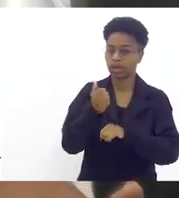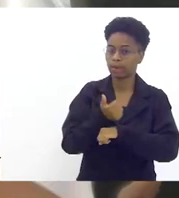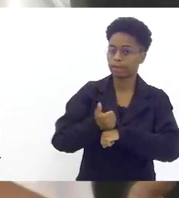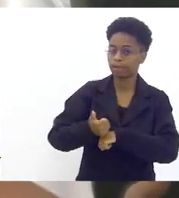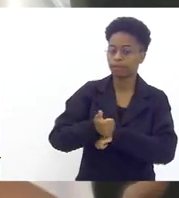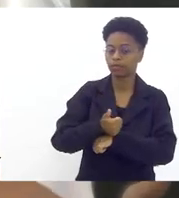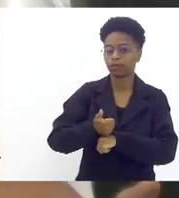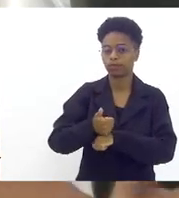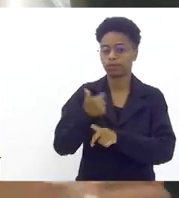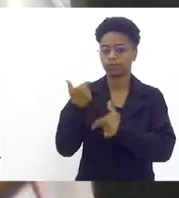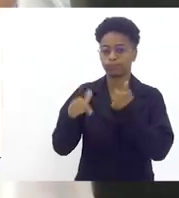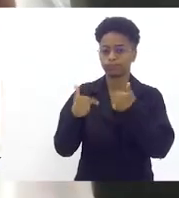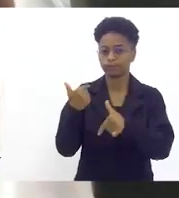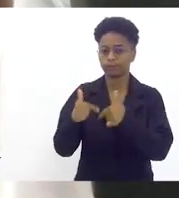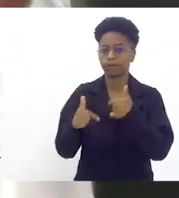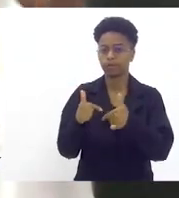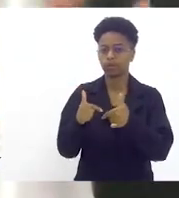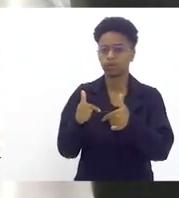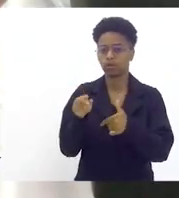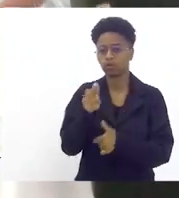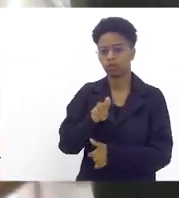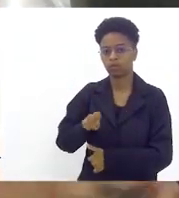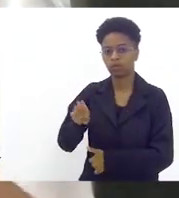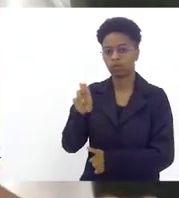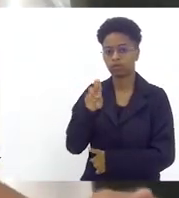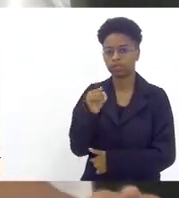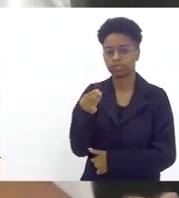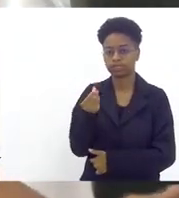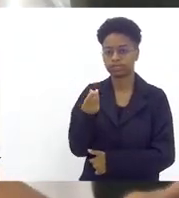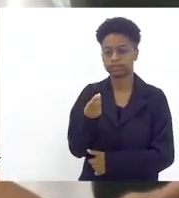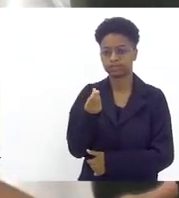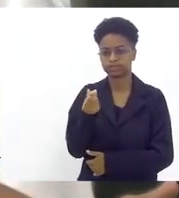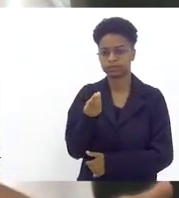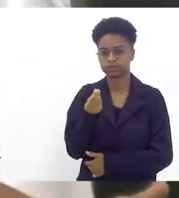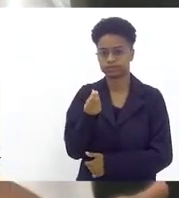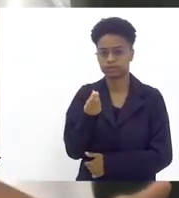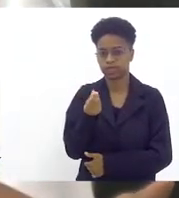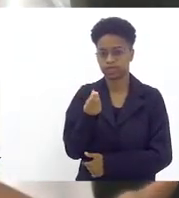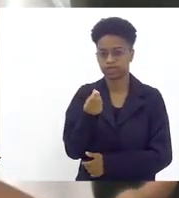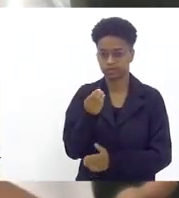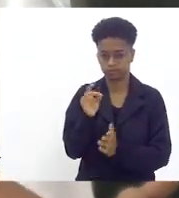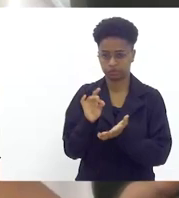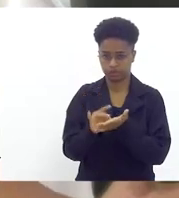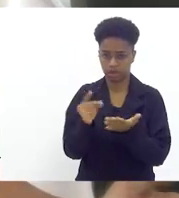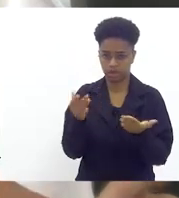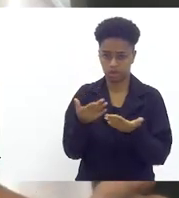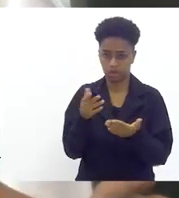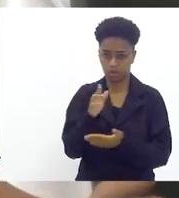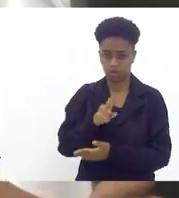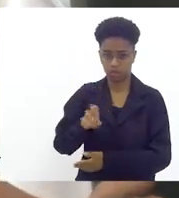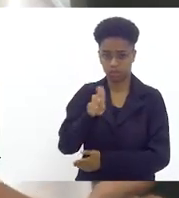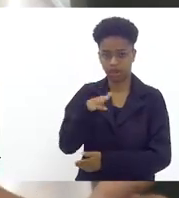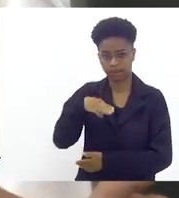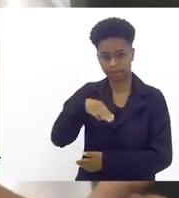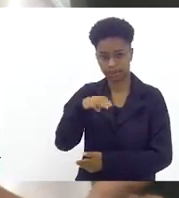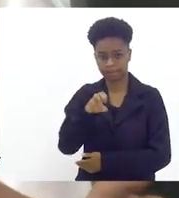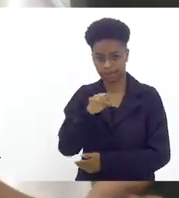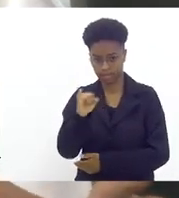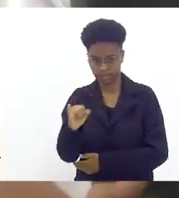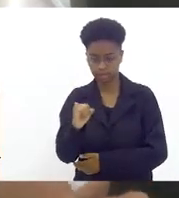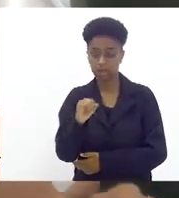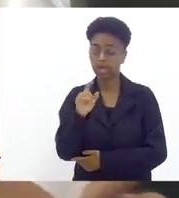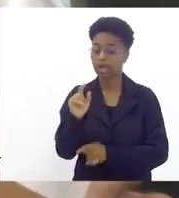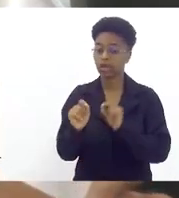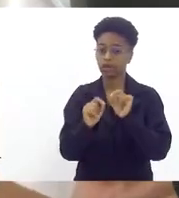profissionais trabalhando através da realidade do MEI, do microempreendedor individual, é